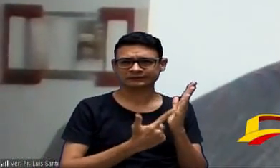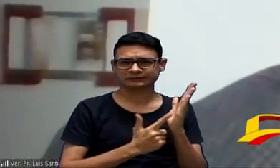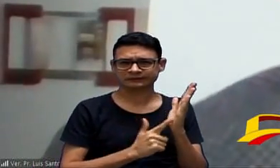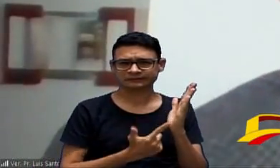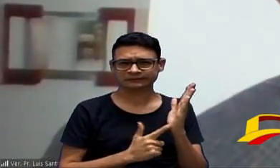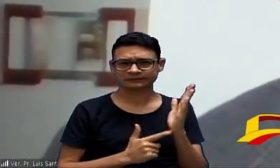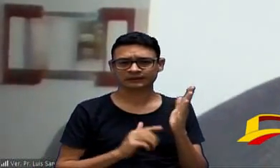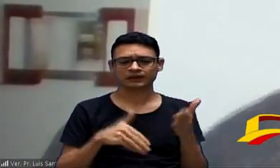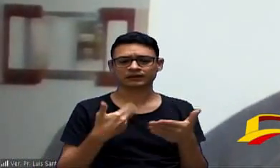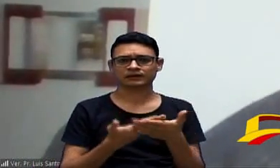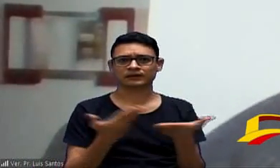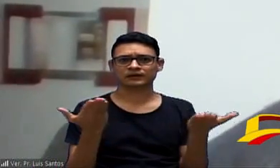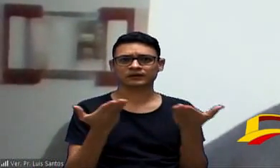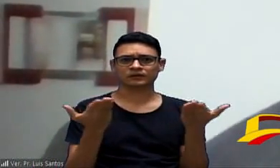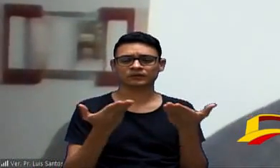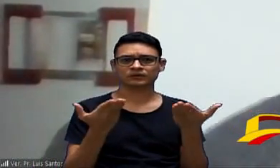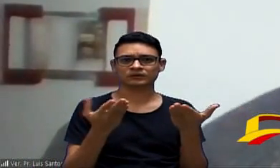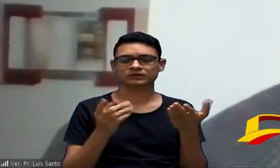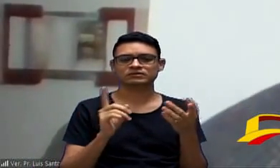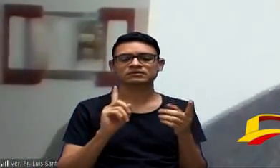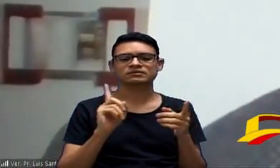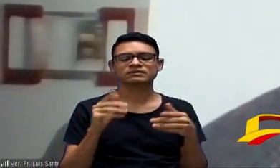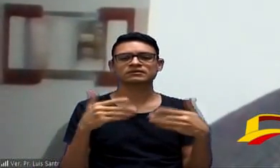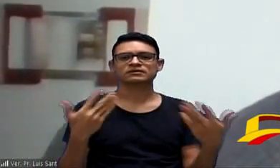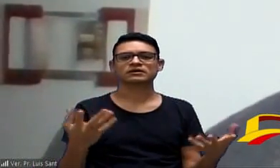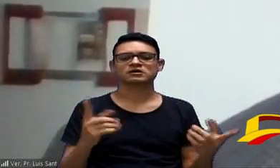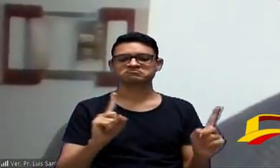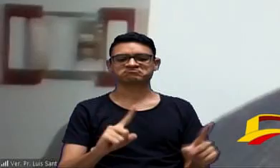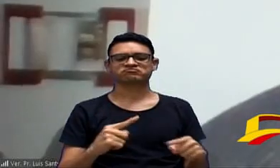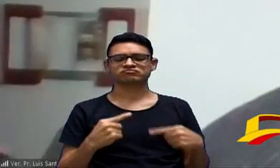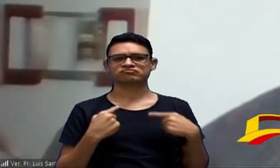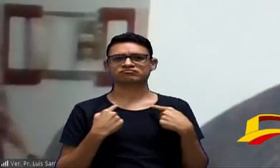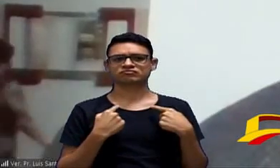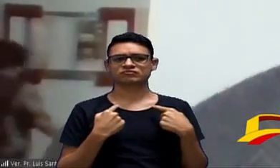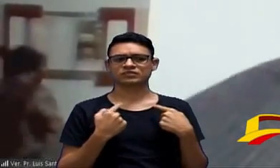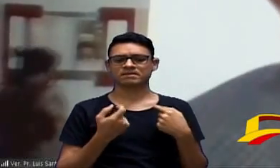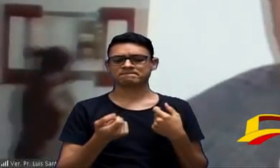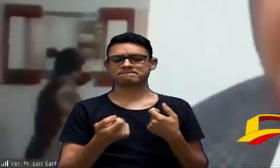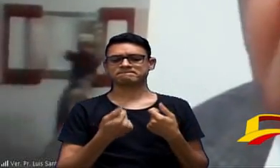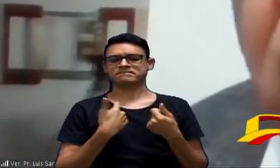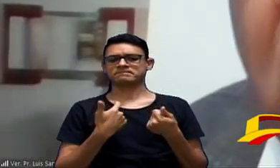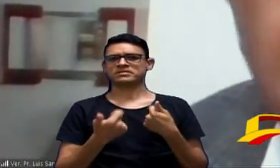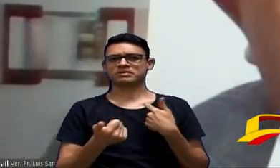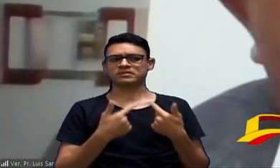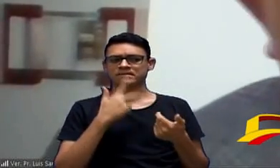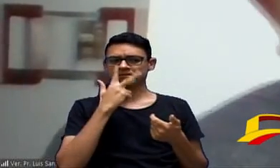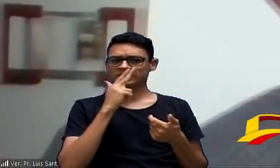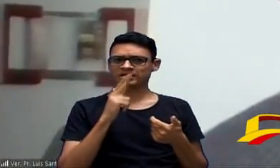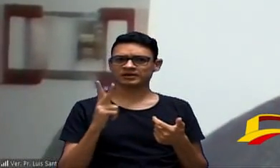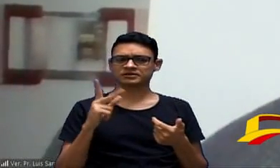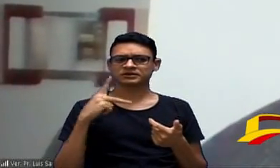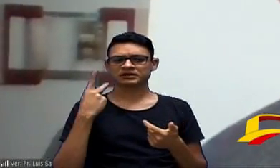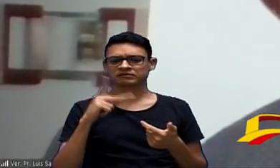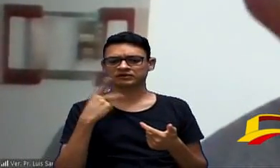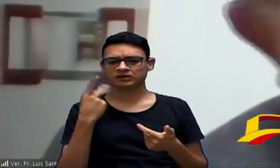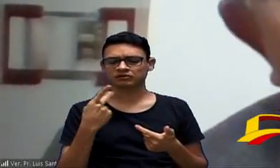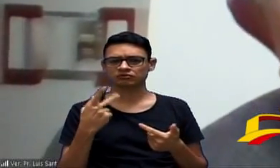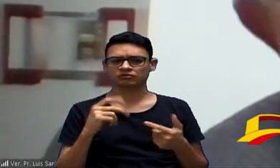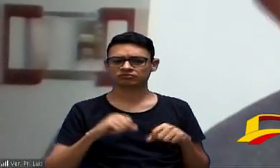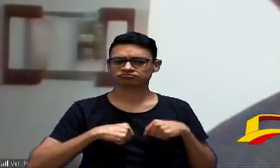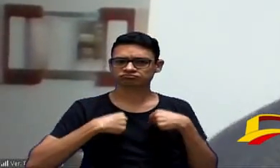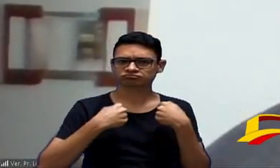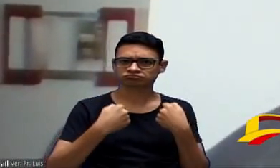até esse horário. Então, não vem nos acusar que os vereadores não estavam se dedicando a